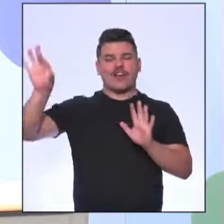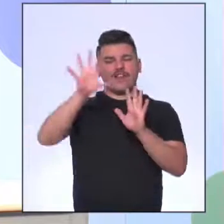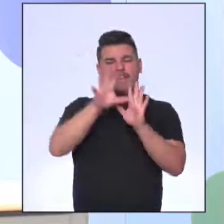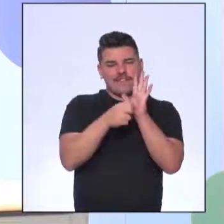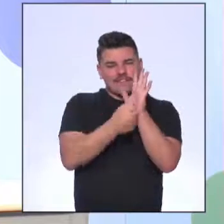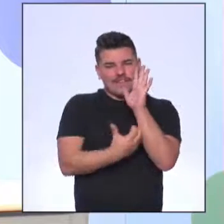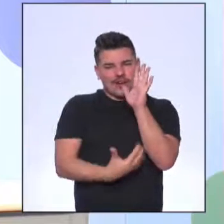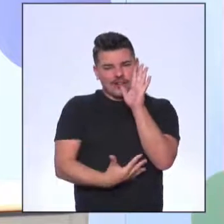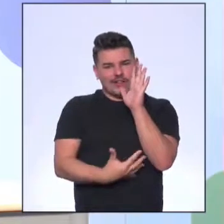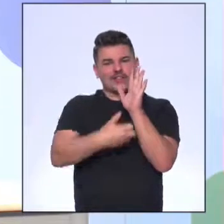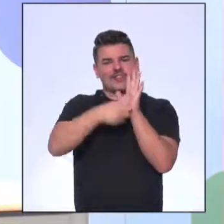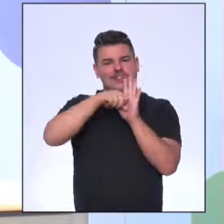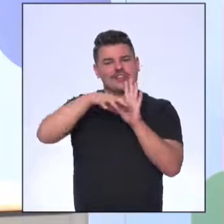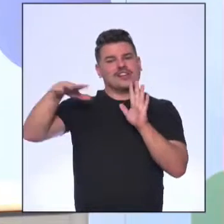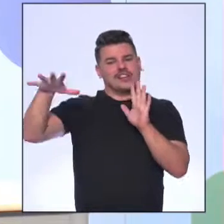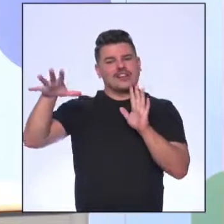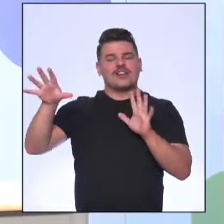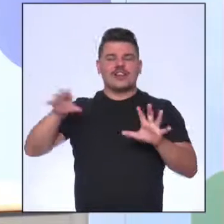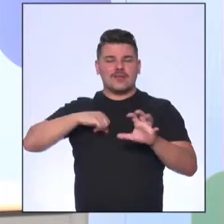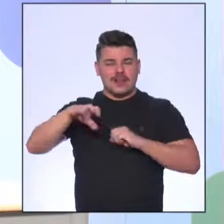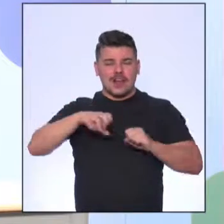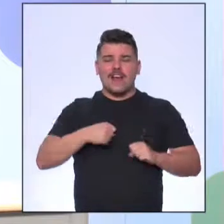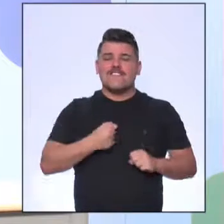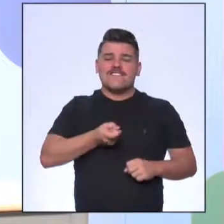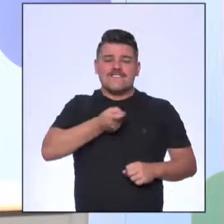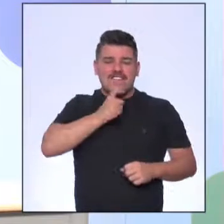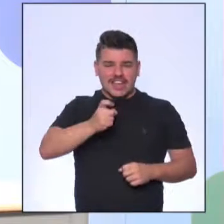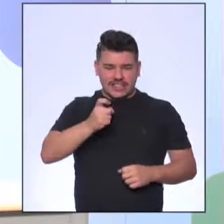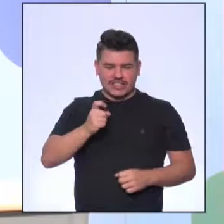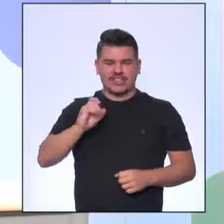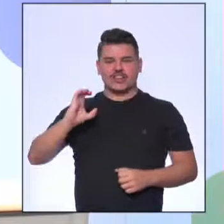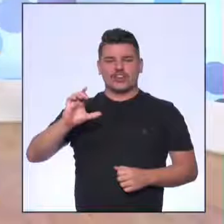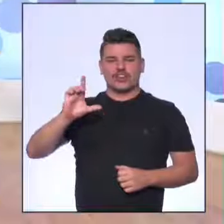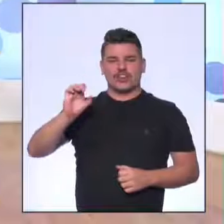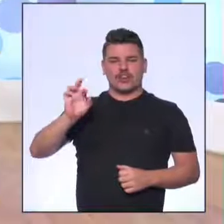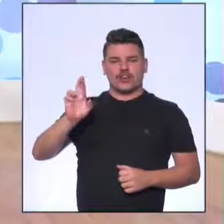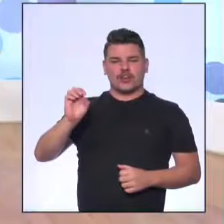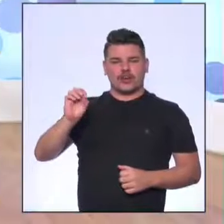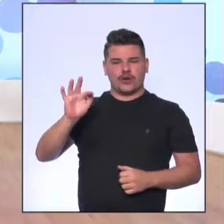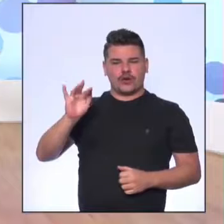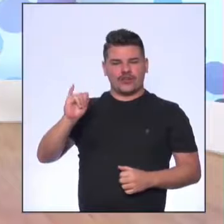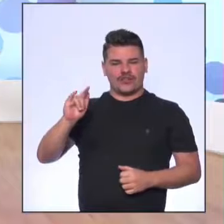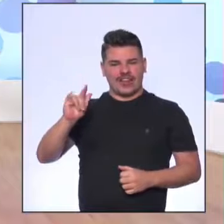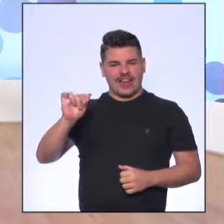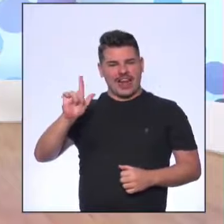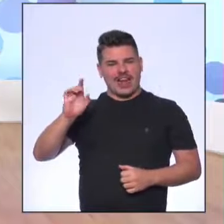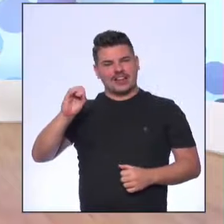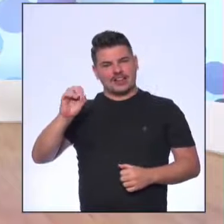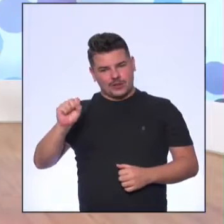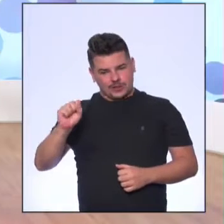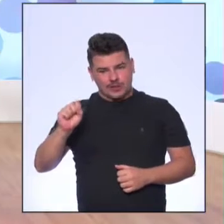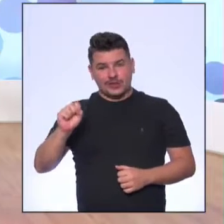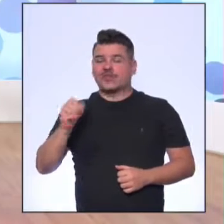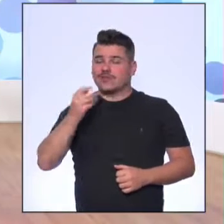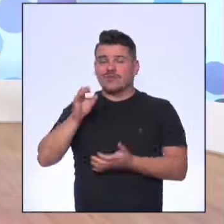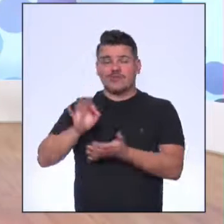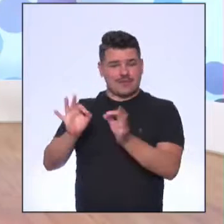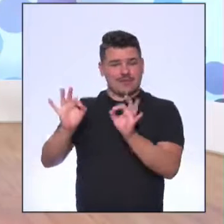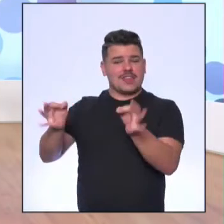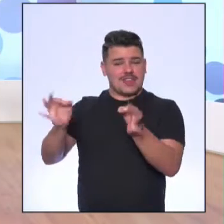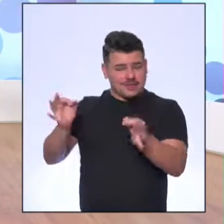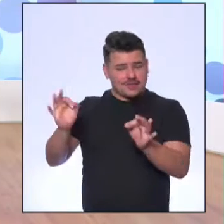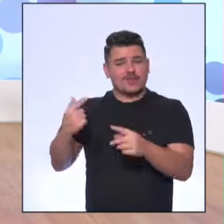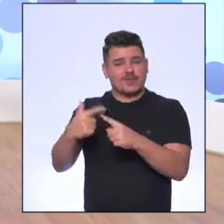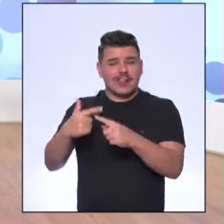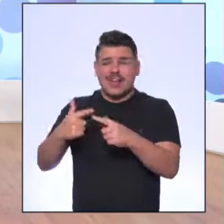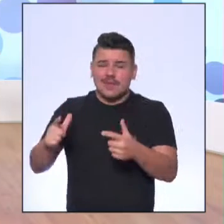para alimentar os seres clorofilados. E aí, professora, eles estão corretos? Corretíssimos, né? A fotossíntese, ela é por